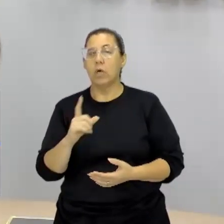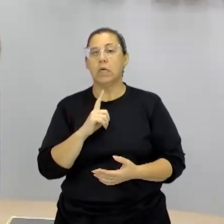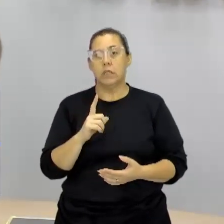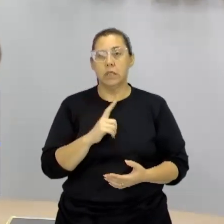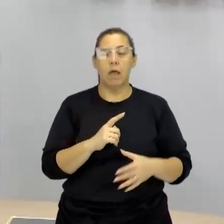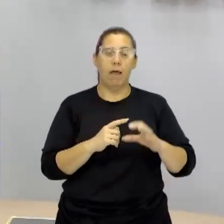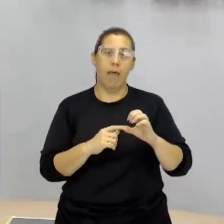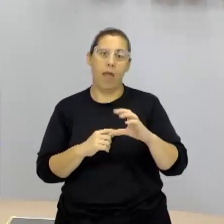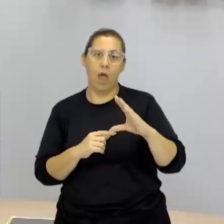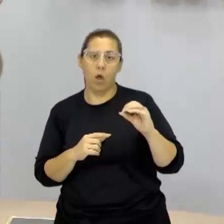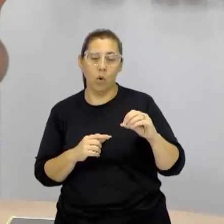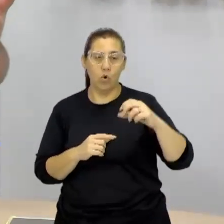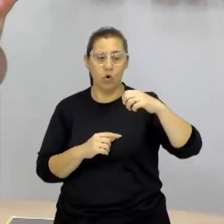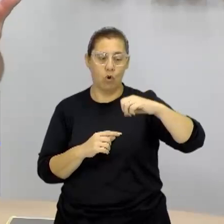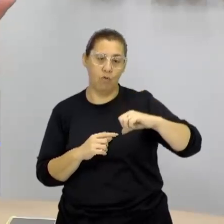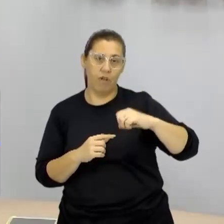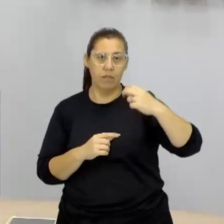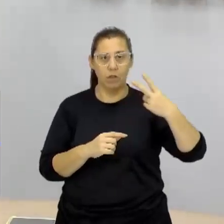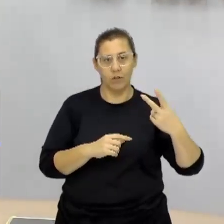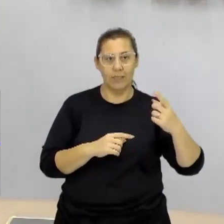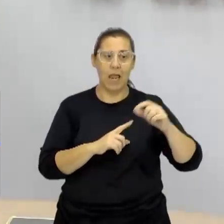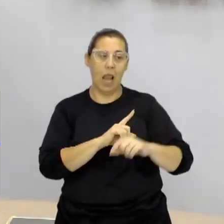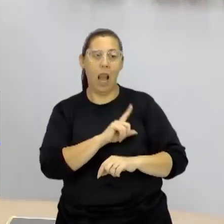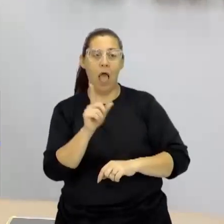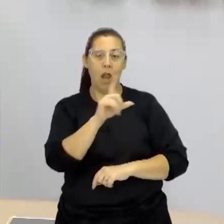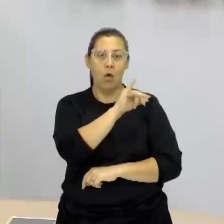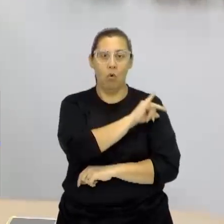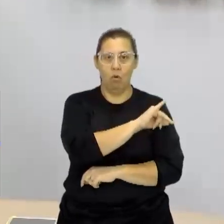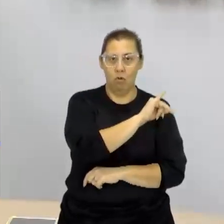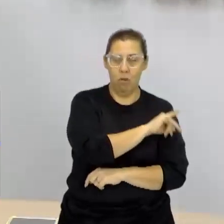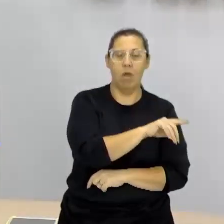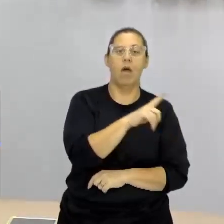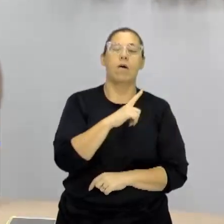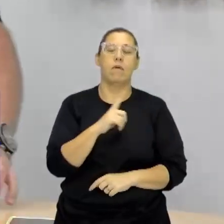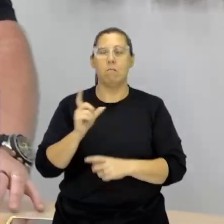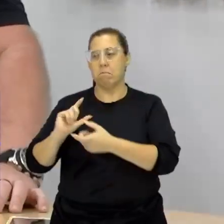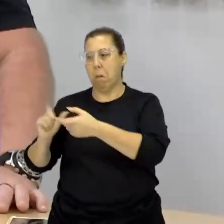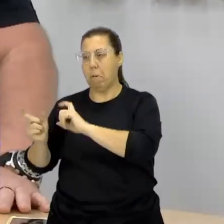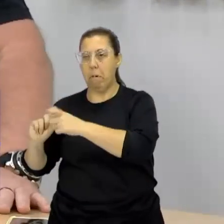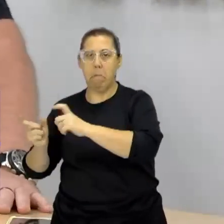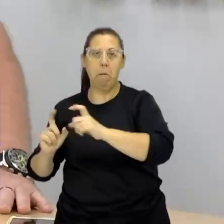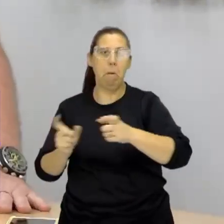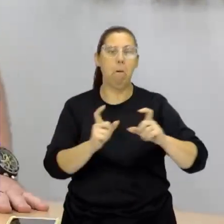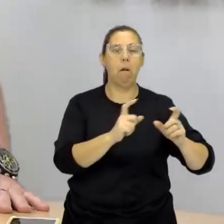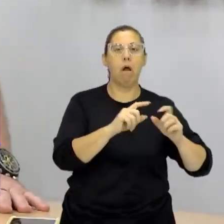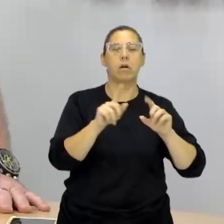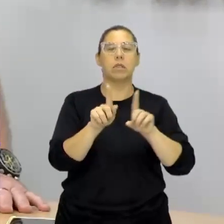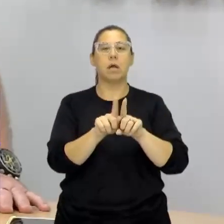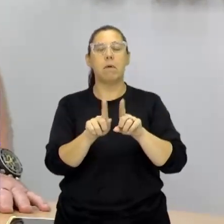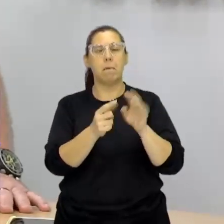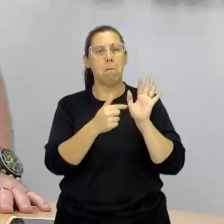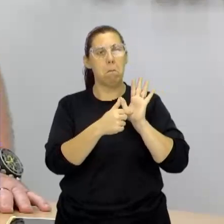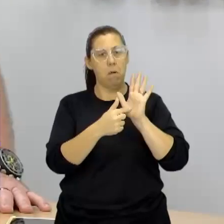a Eco 92 no Rio de Janeiro, né? Tivemos outras reuniões aí retratando aí sobre